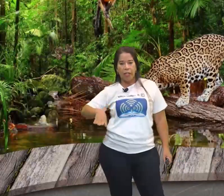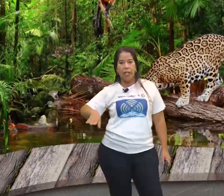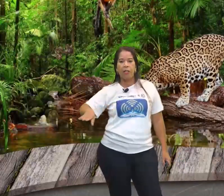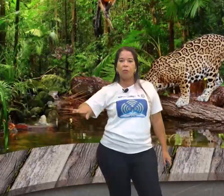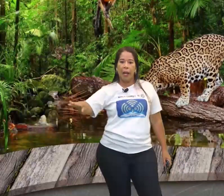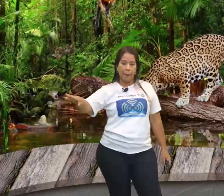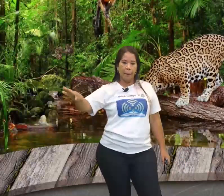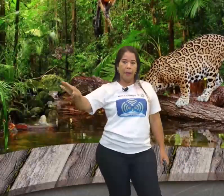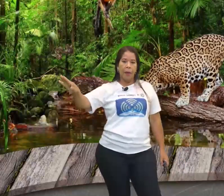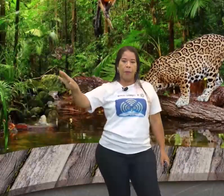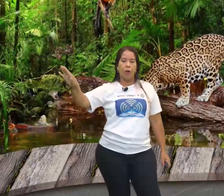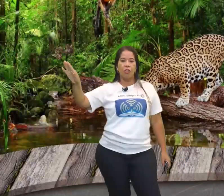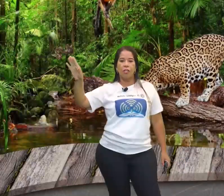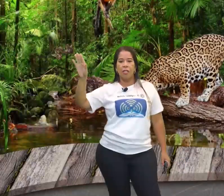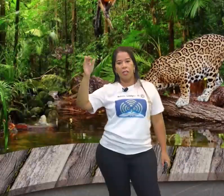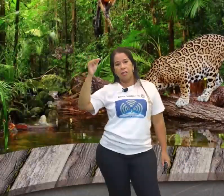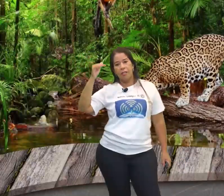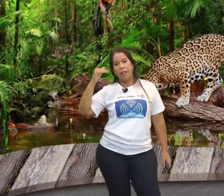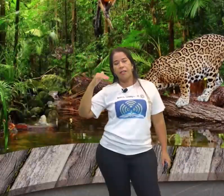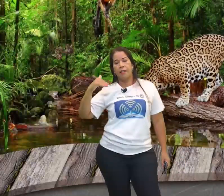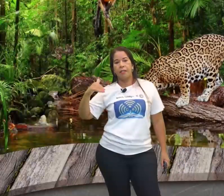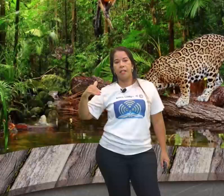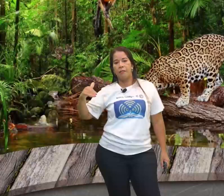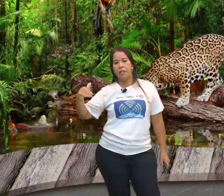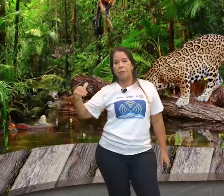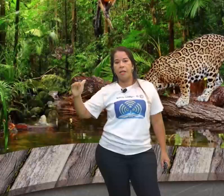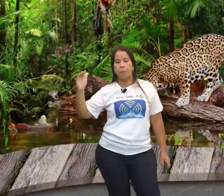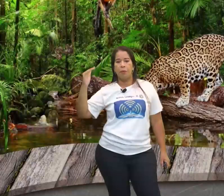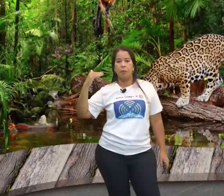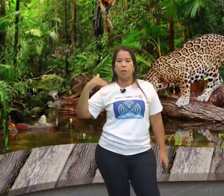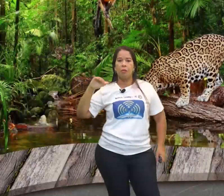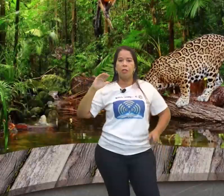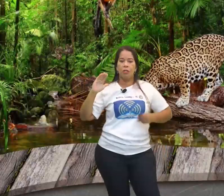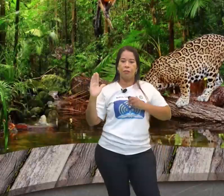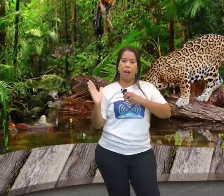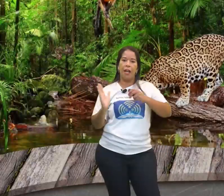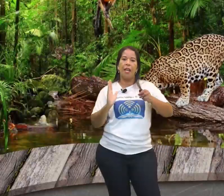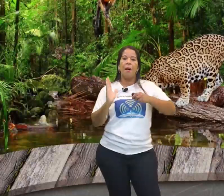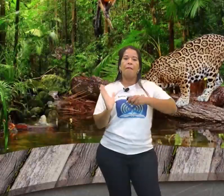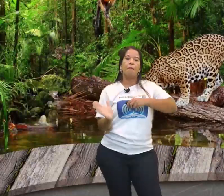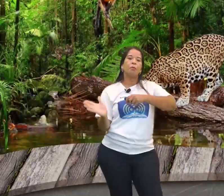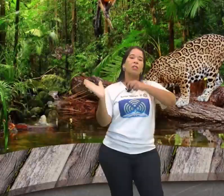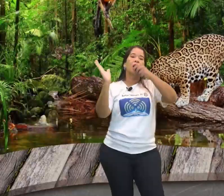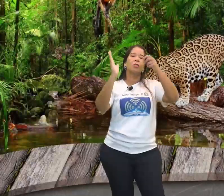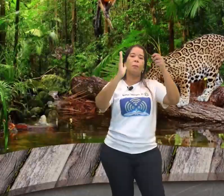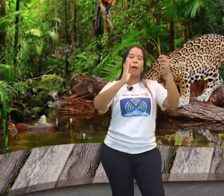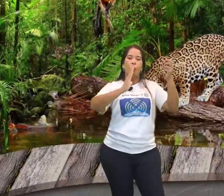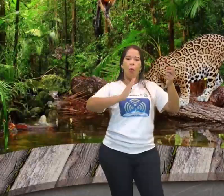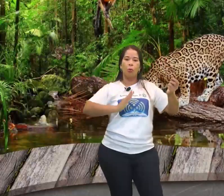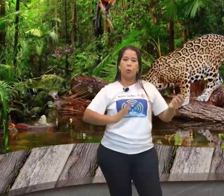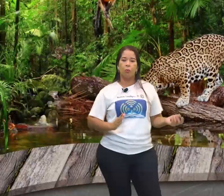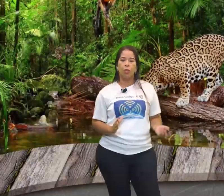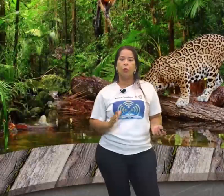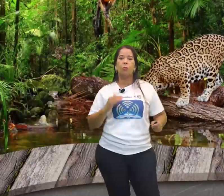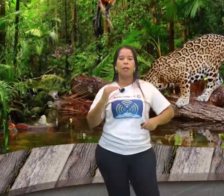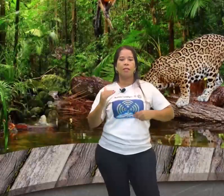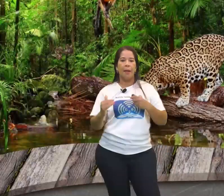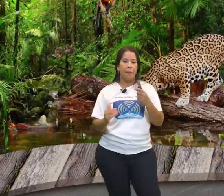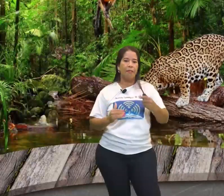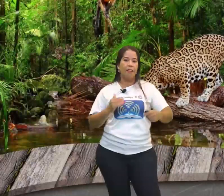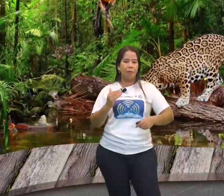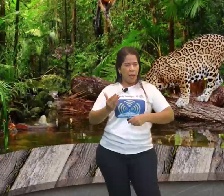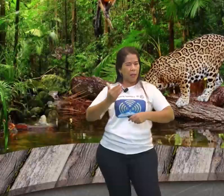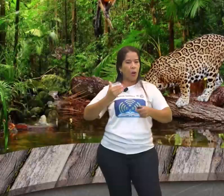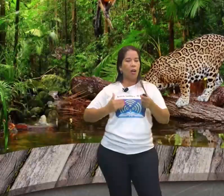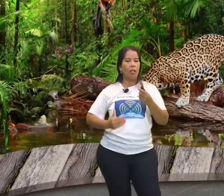ir seguindo, né? Pode ir seguindo, se exercitando cada vez mais, aprofundando, mas a gente vai mudando para um outro conteúdo, mas